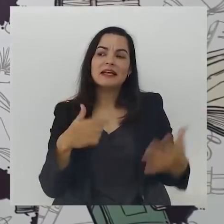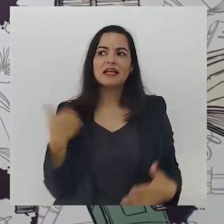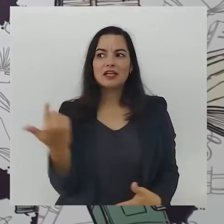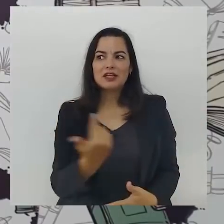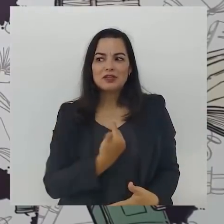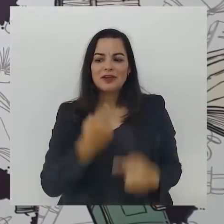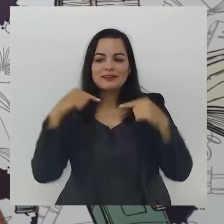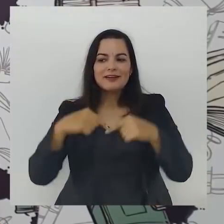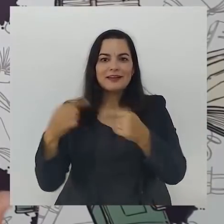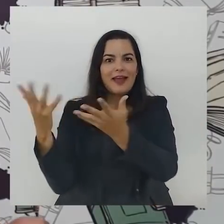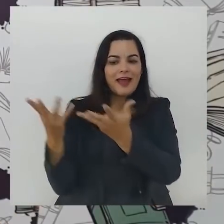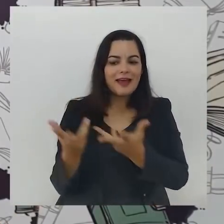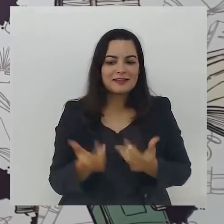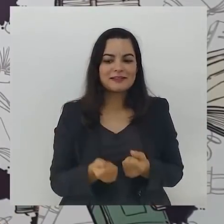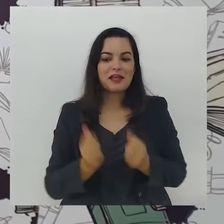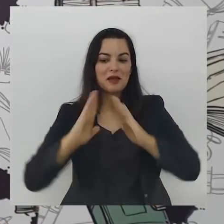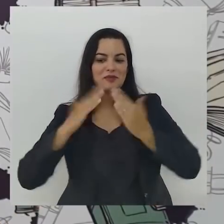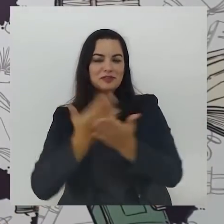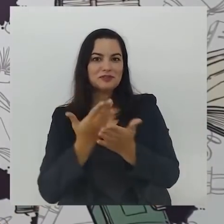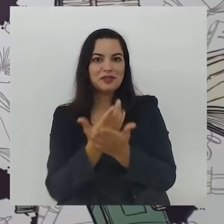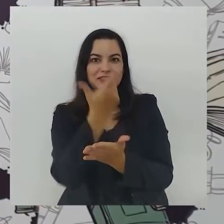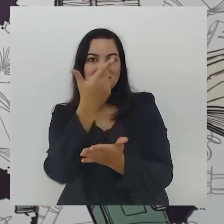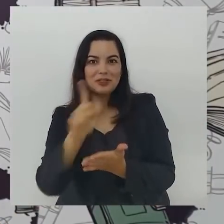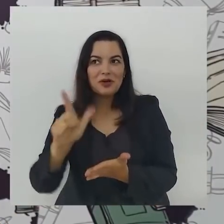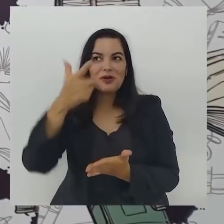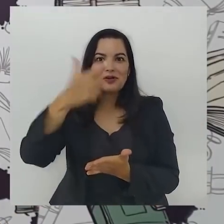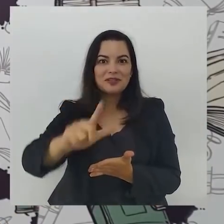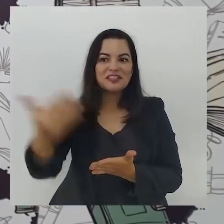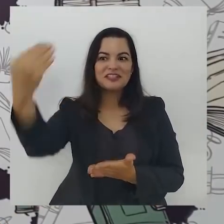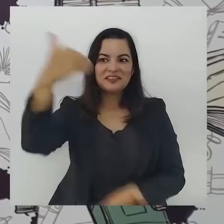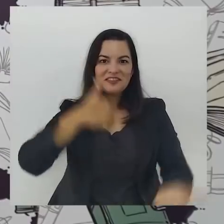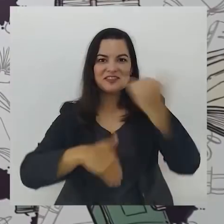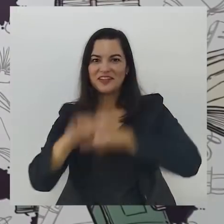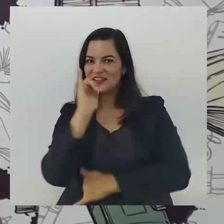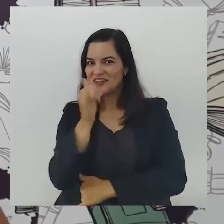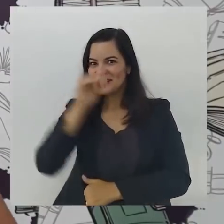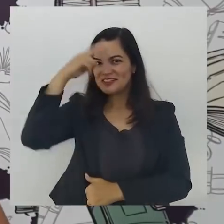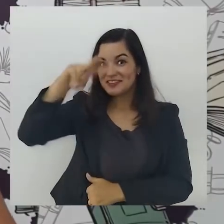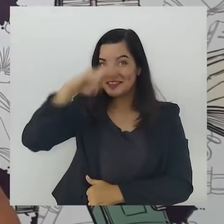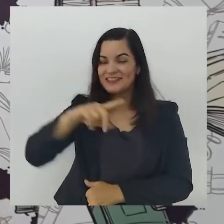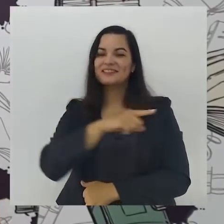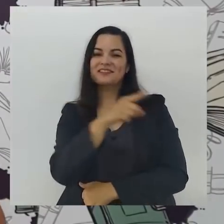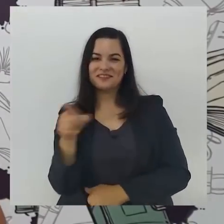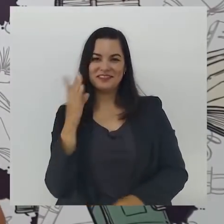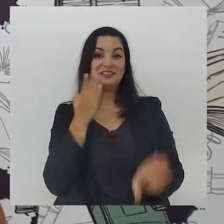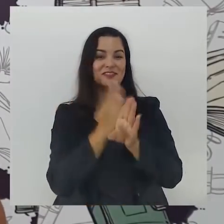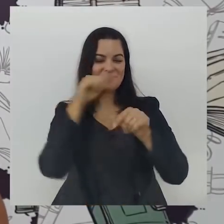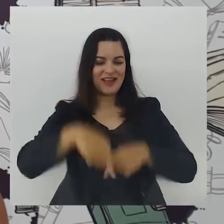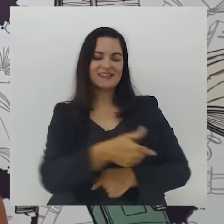mais escolas compartilhando essas histórias aqui conosco? Isso é o que vocês